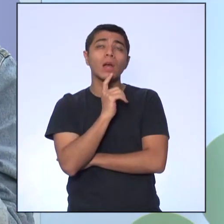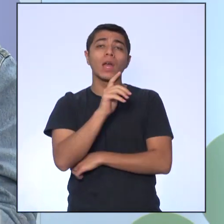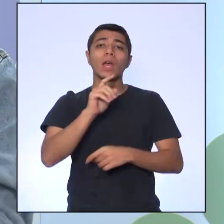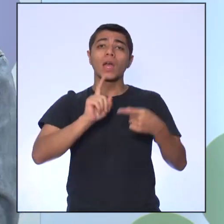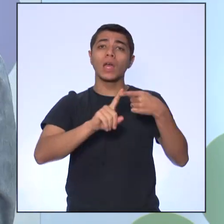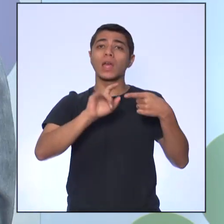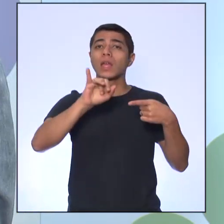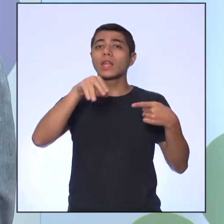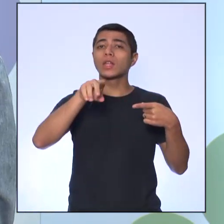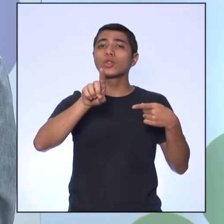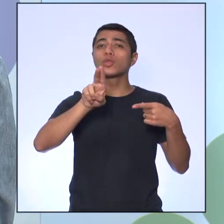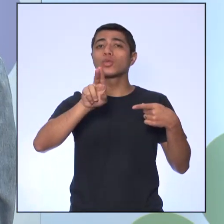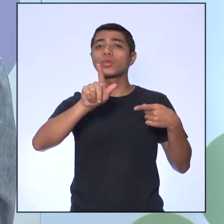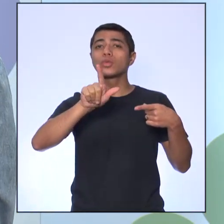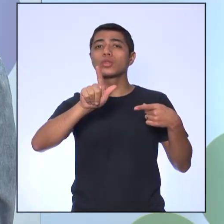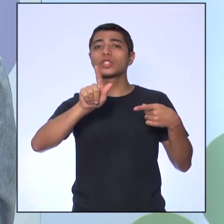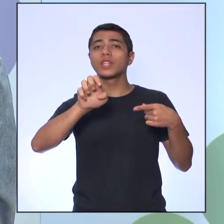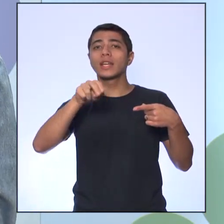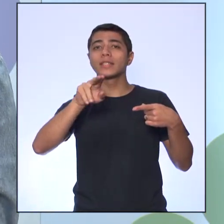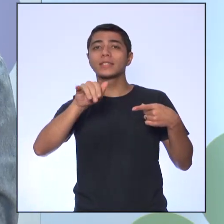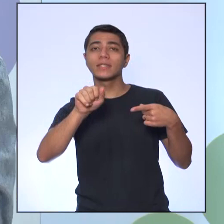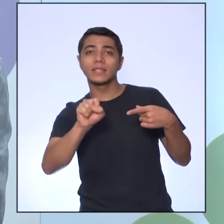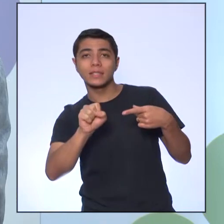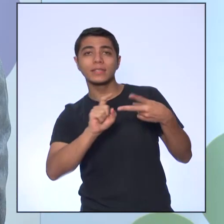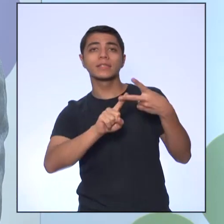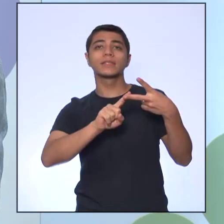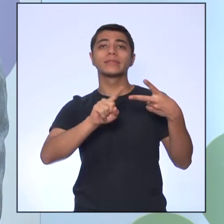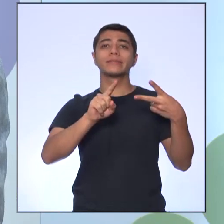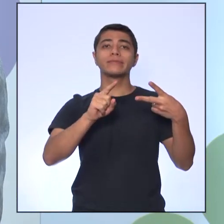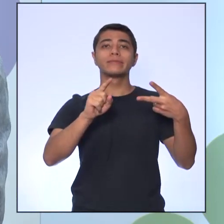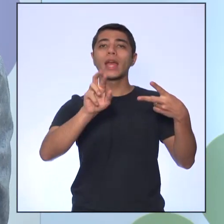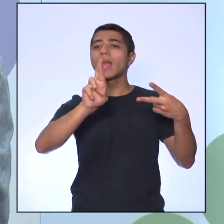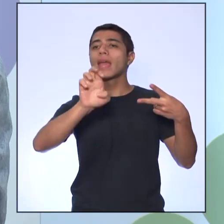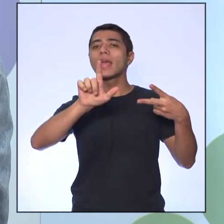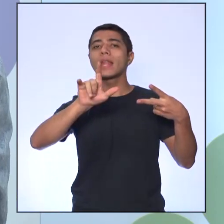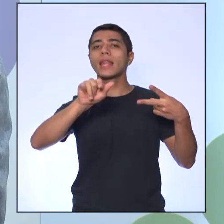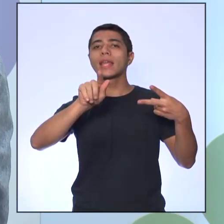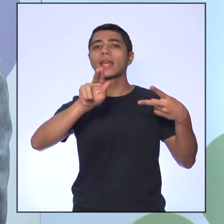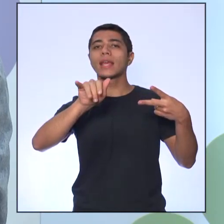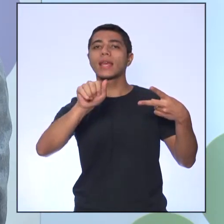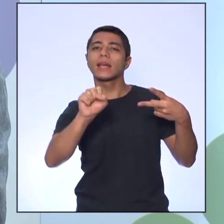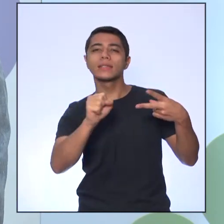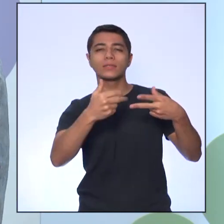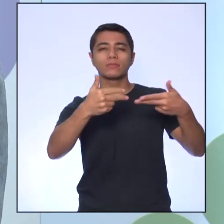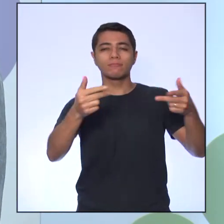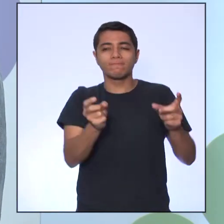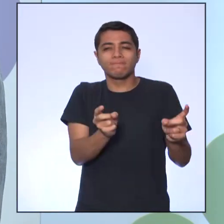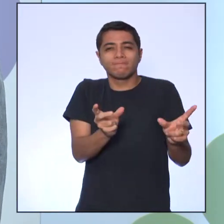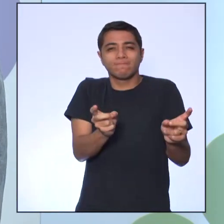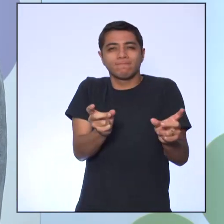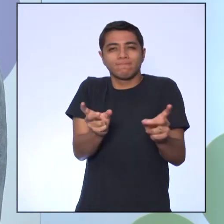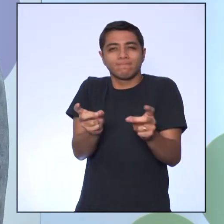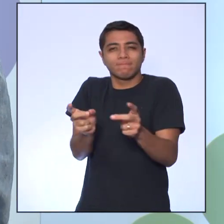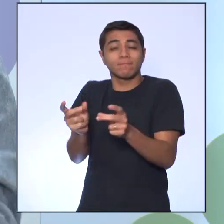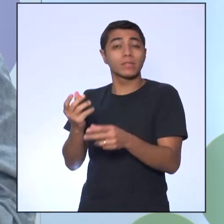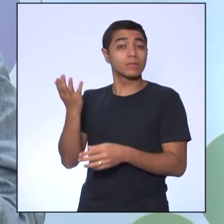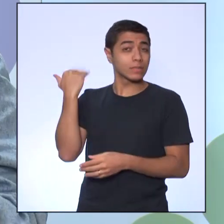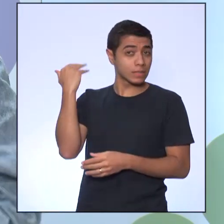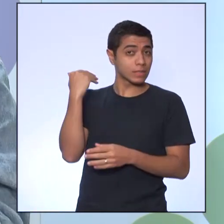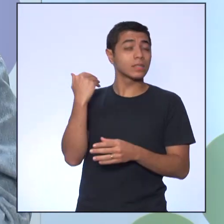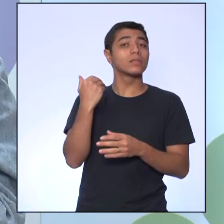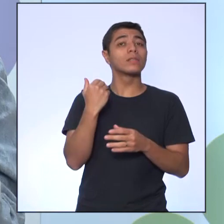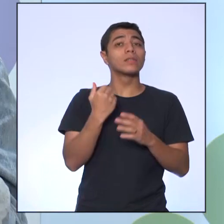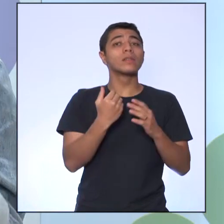somente ali no século XVI. Já era uma prática que vinha se arrastando por muito tempo dentro da Igreja Católica, e nesse